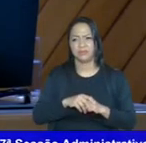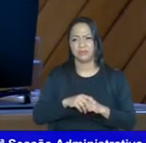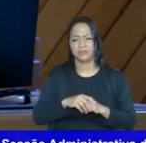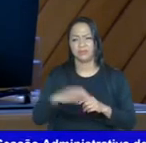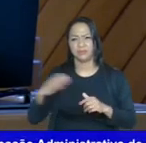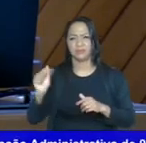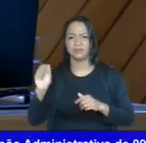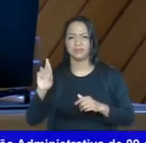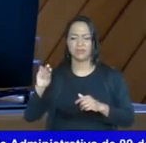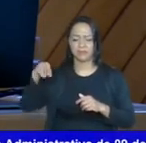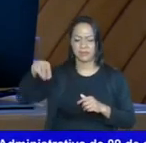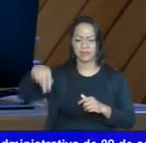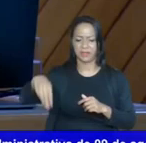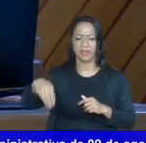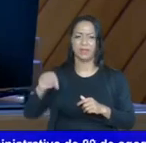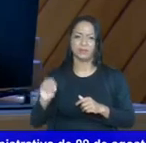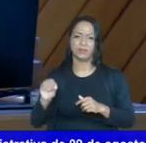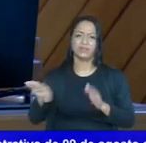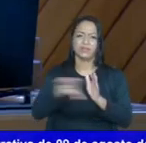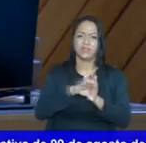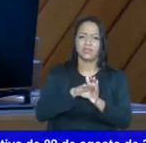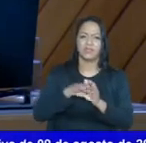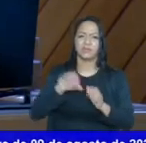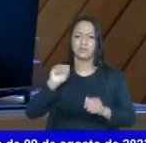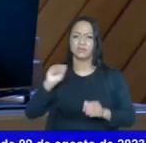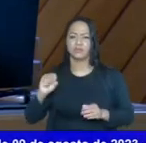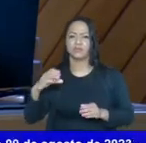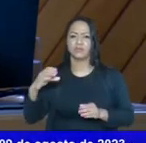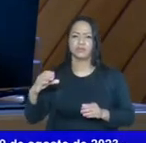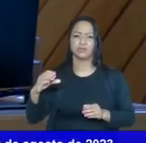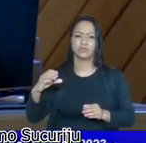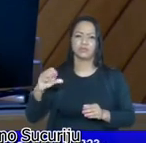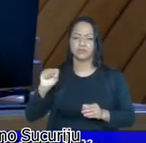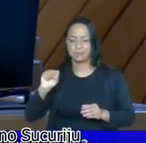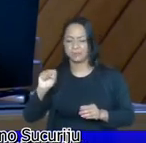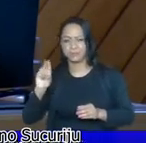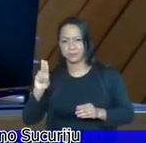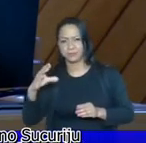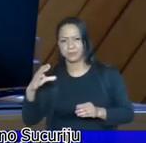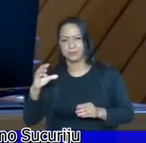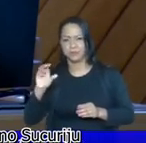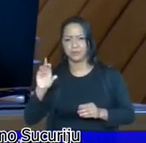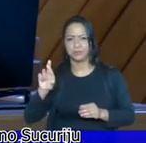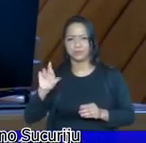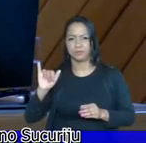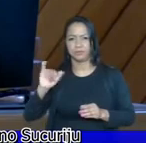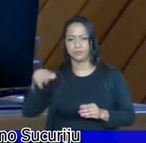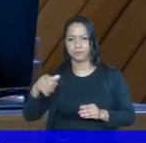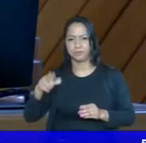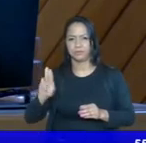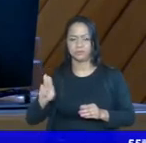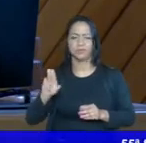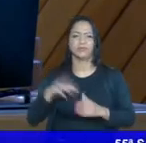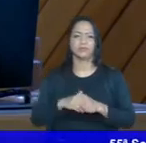Carmo Antônio, ele não chega lá no Sucuriju se não for de embarcação. Sabe como é que a gente chega no